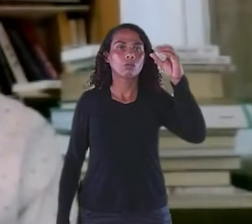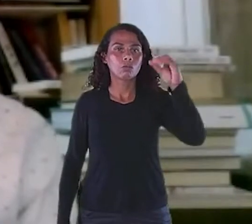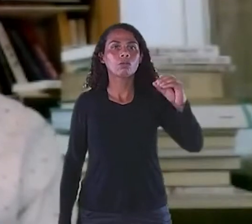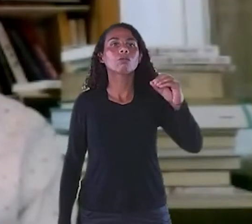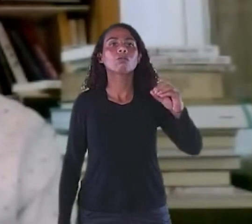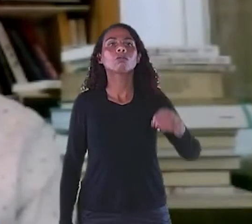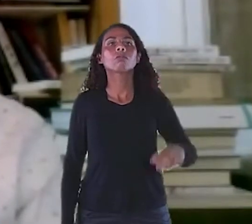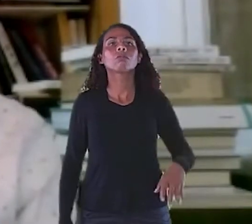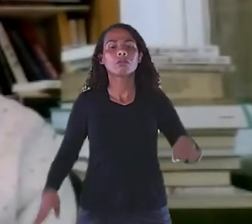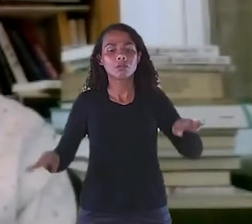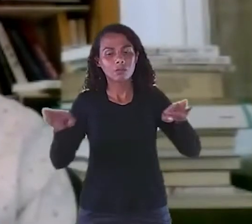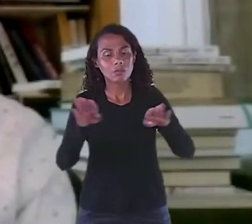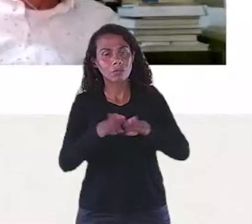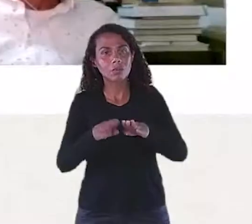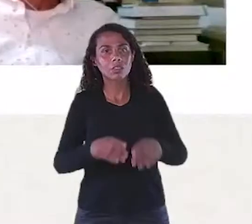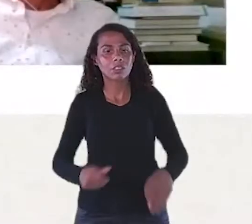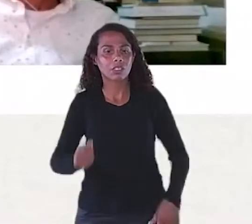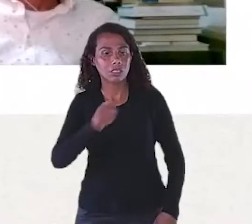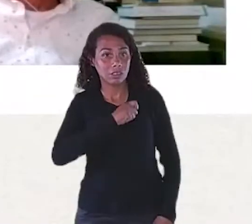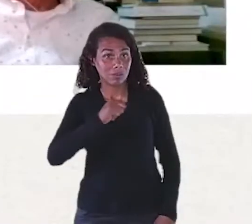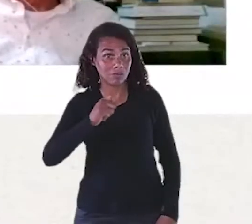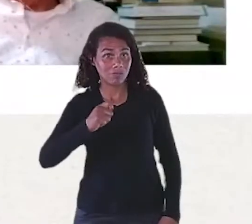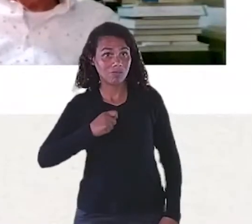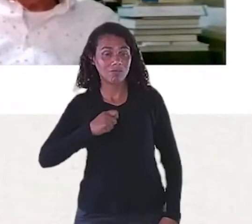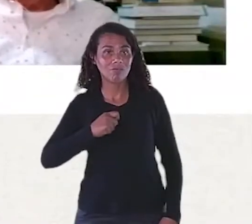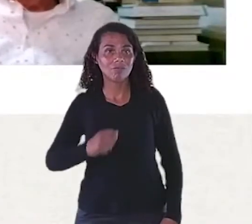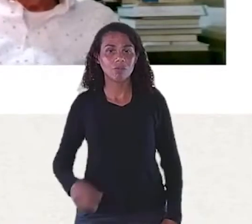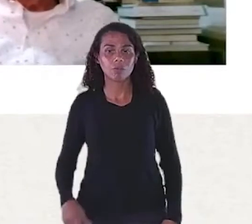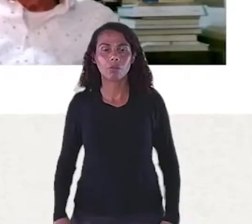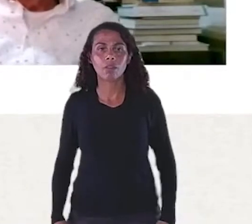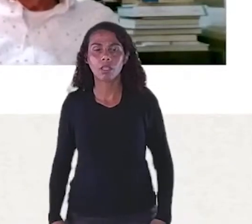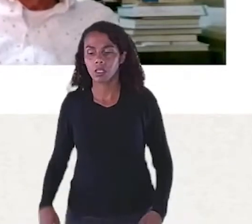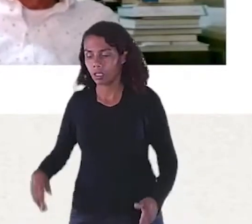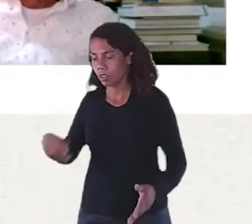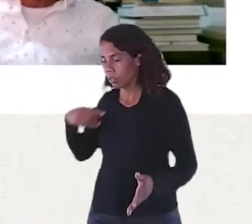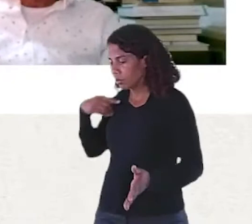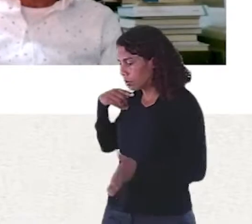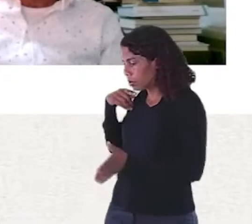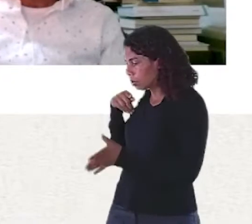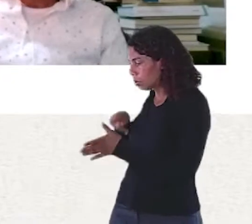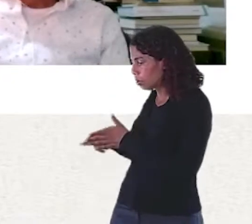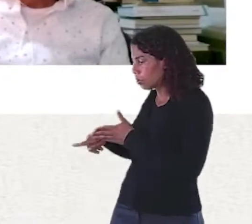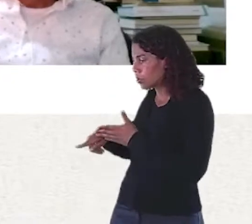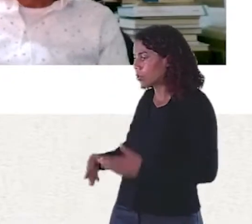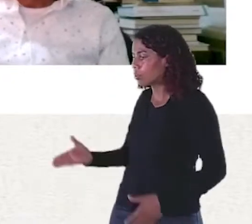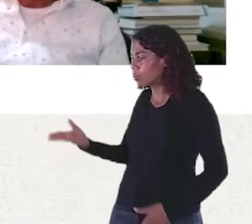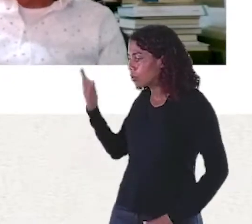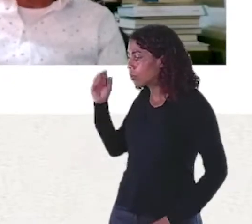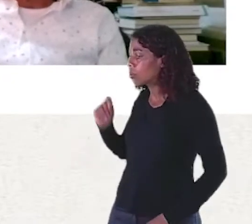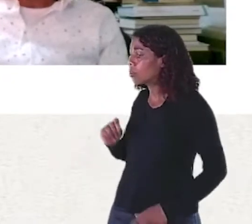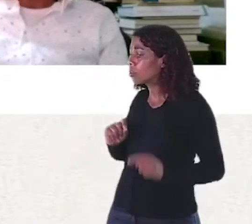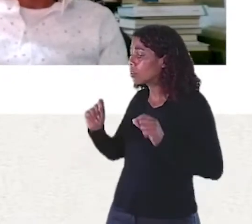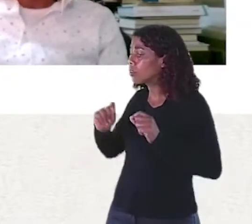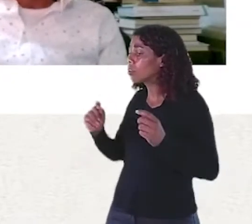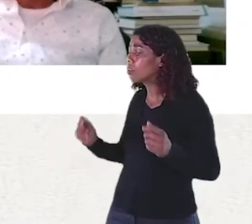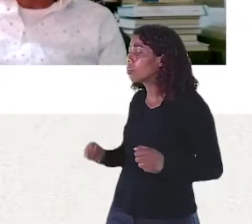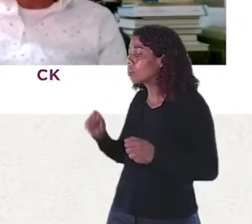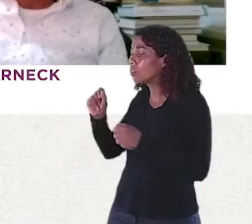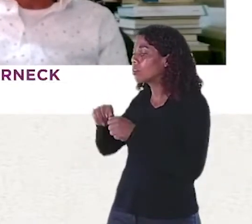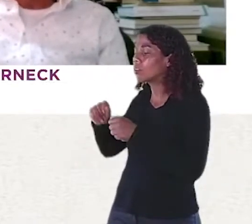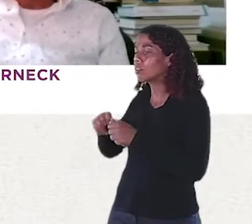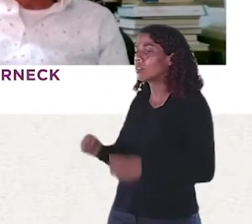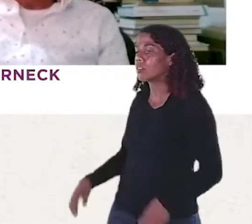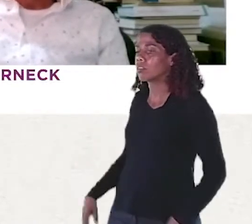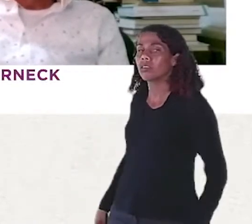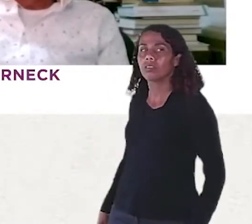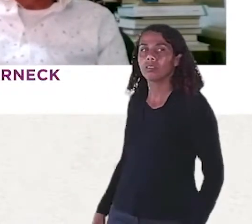como o Emílio Moura. Conta qual era o trabalho, o que você fazia no suplemento? Olha, hoje, assim, olhando para trás, eu